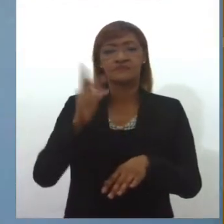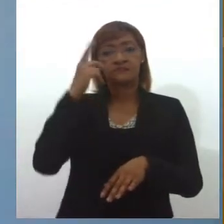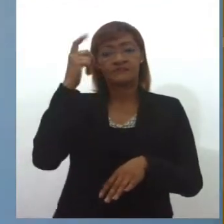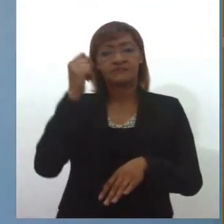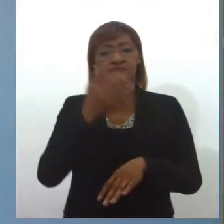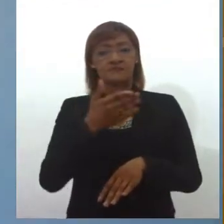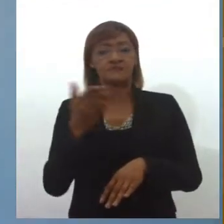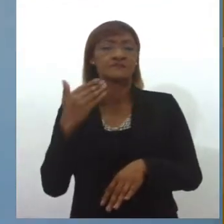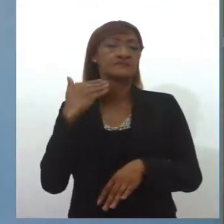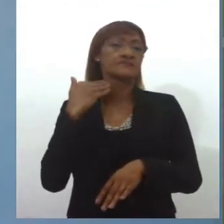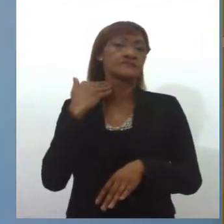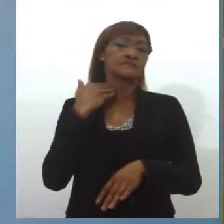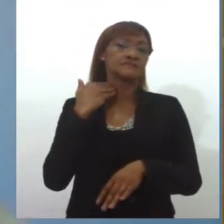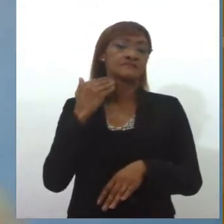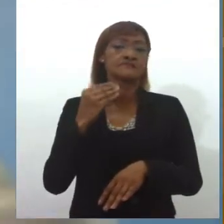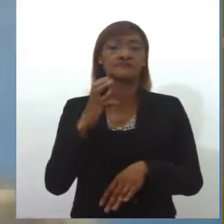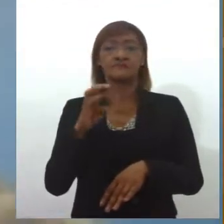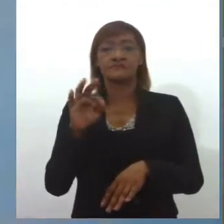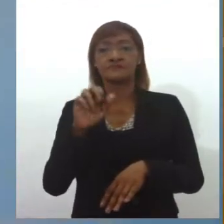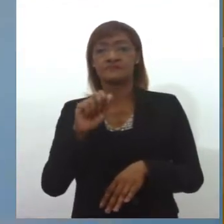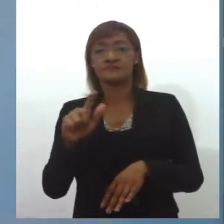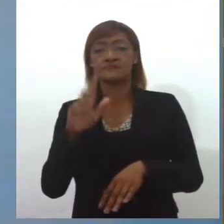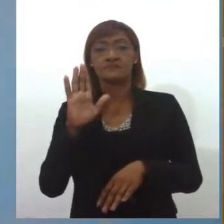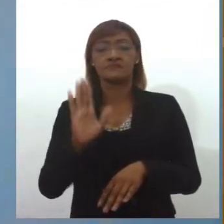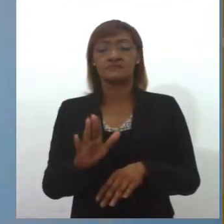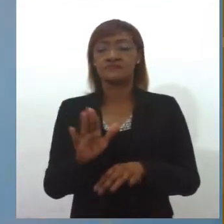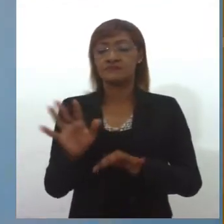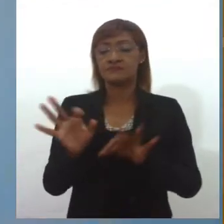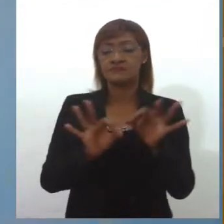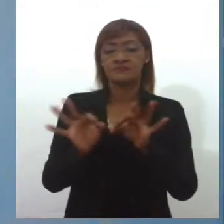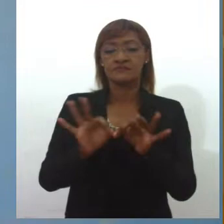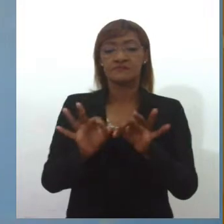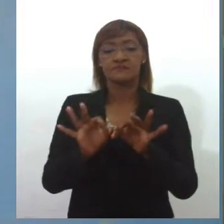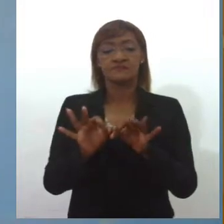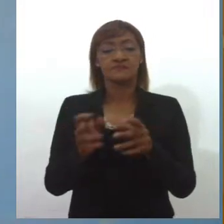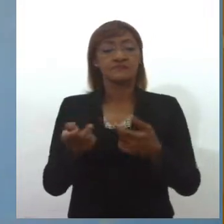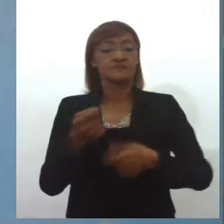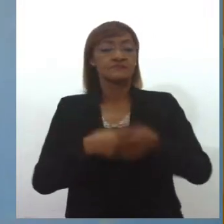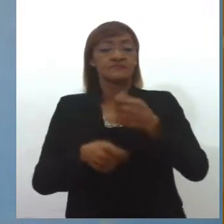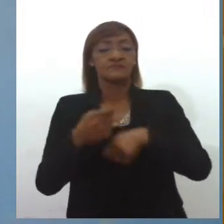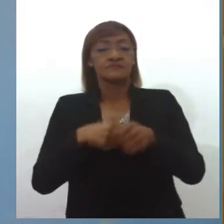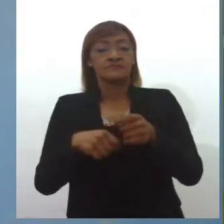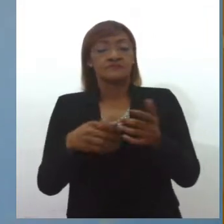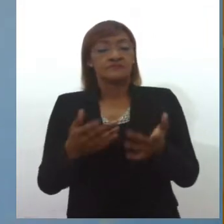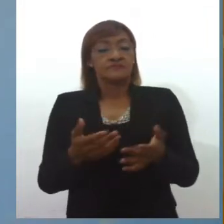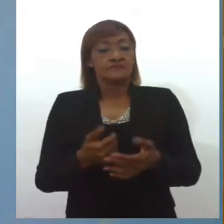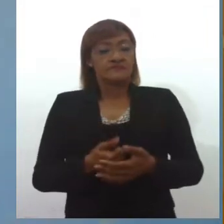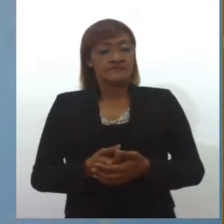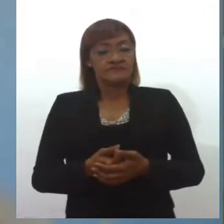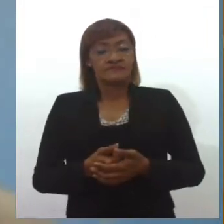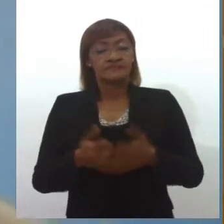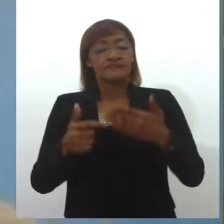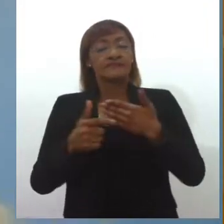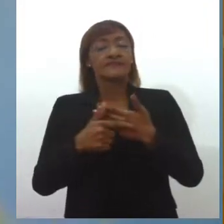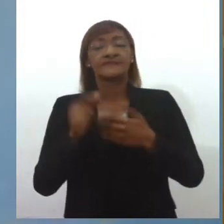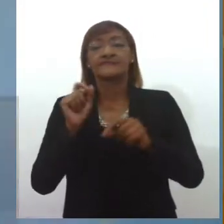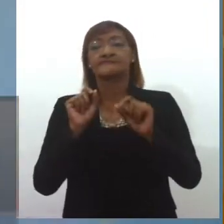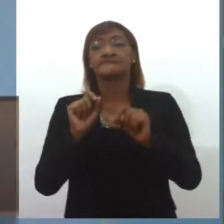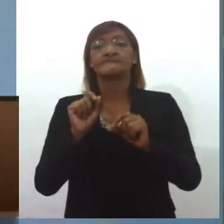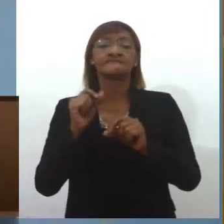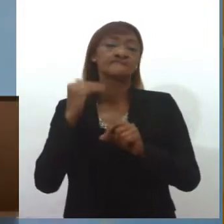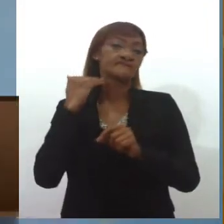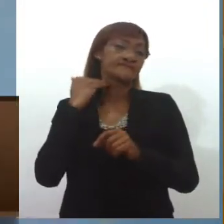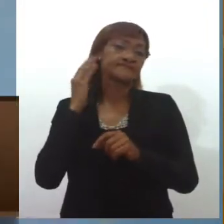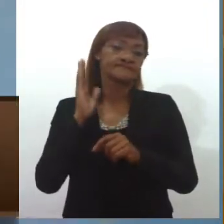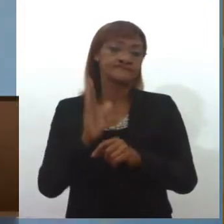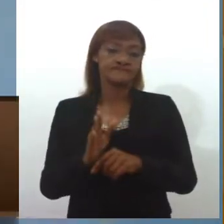Central, tá? Para tentar estabilizar a economia. A missão de um Banco Central é justamente promover a